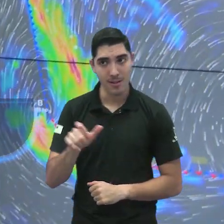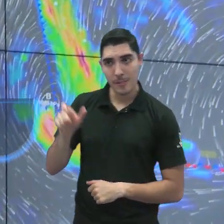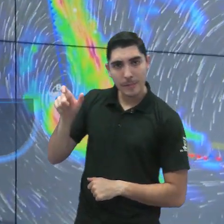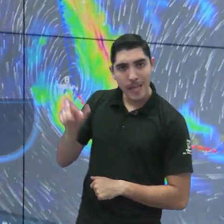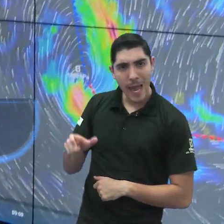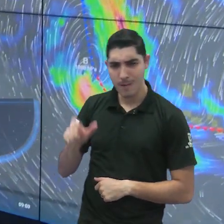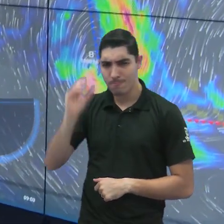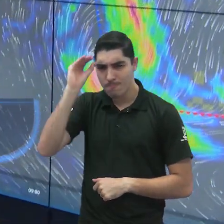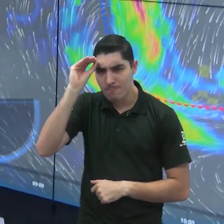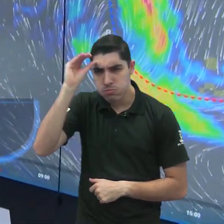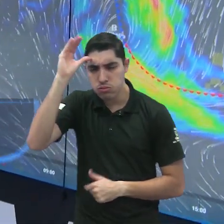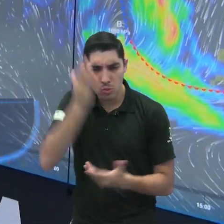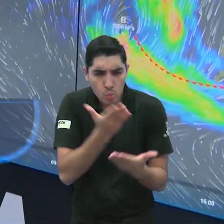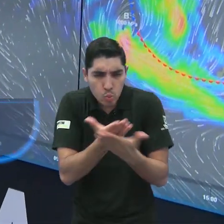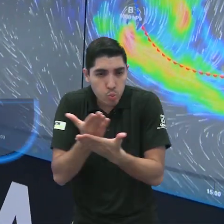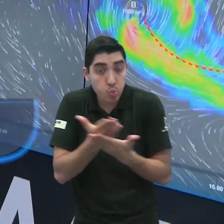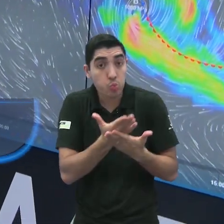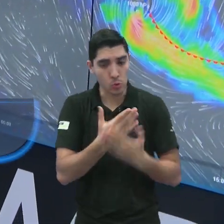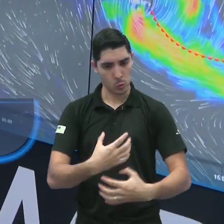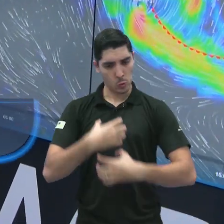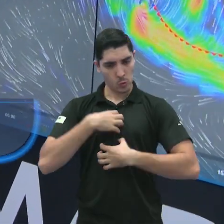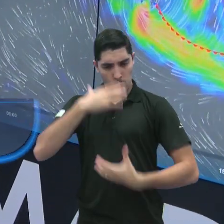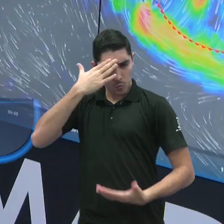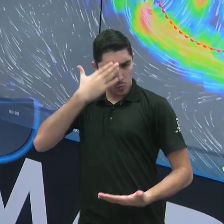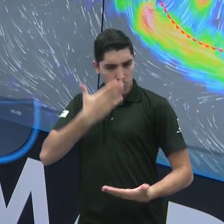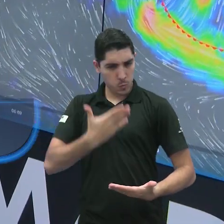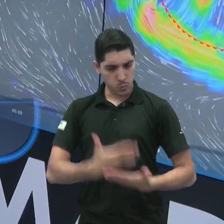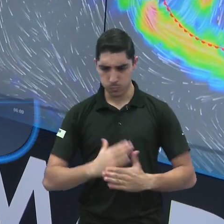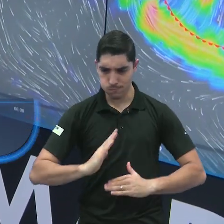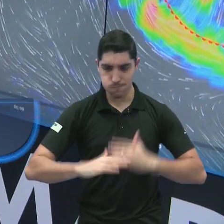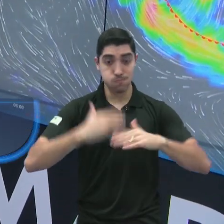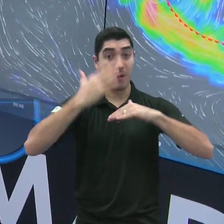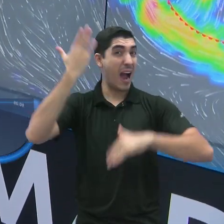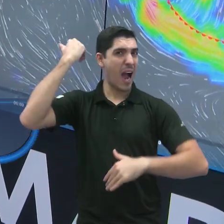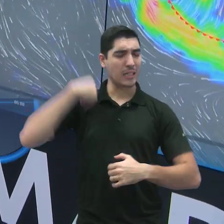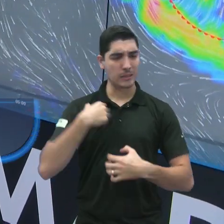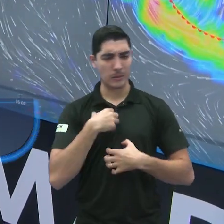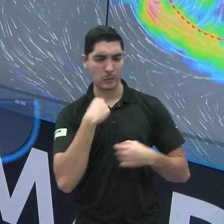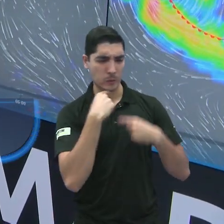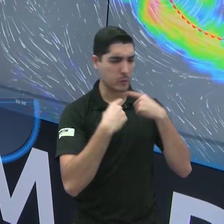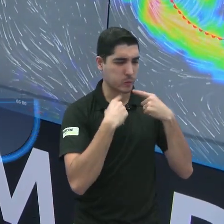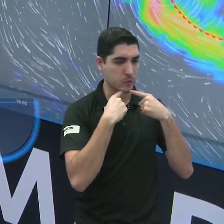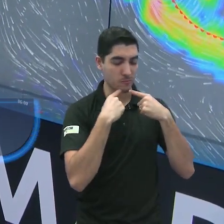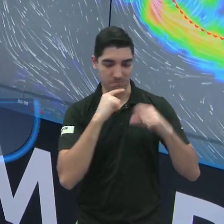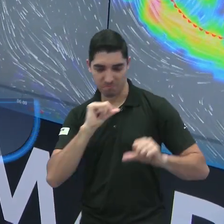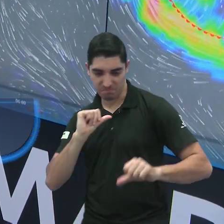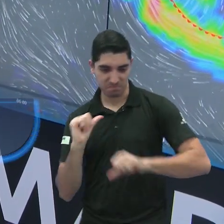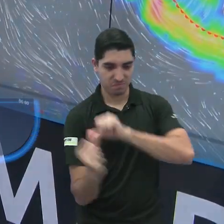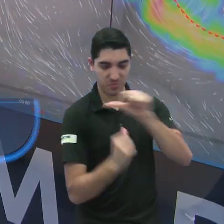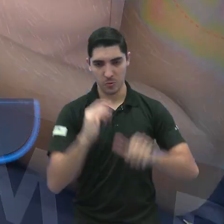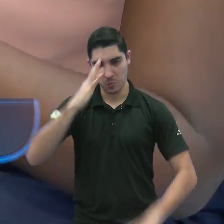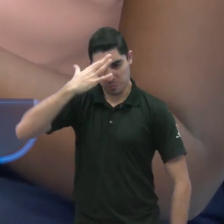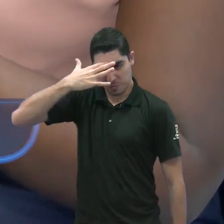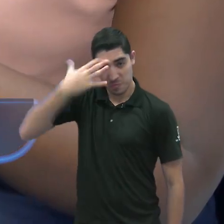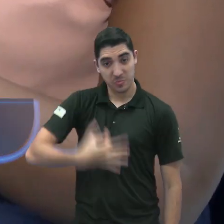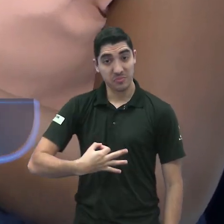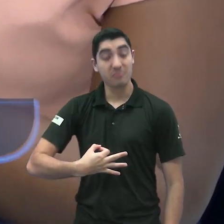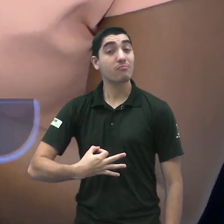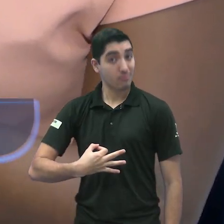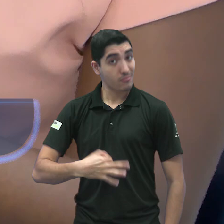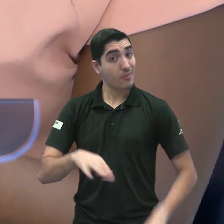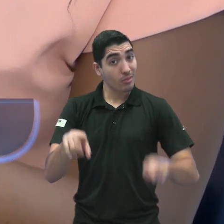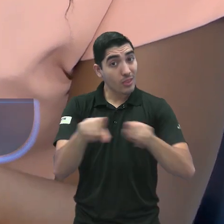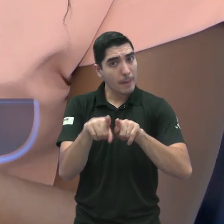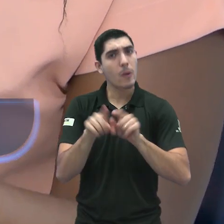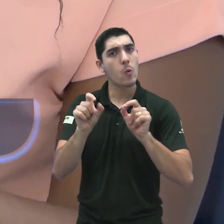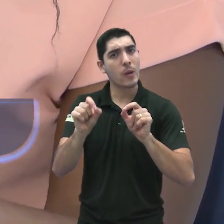conhecimento avança, a confiança também cresce. E o que antes era dúvida passa a ser certeza de talento. E claro, o